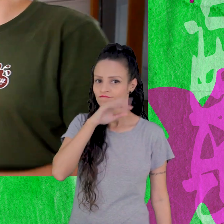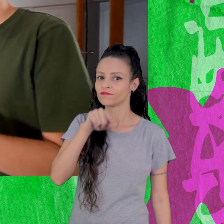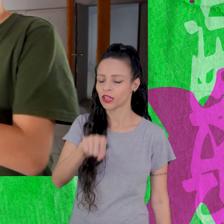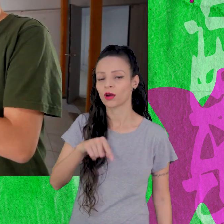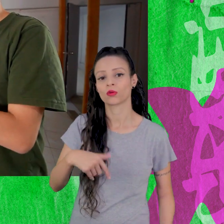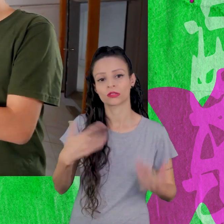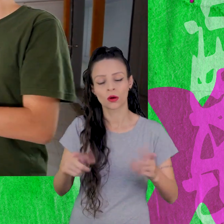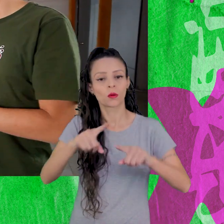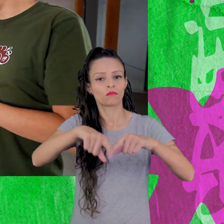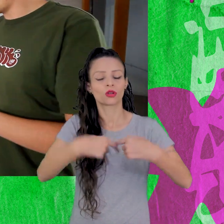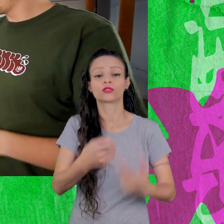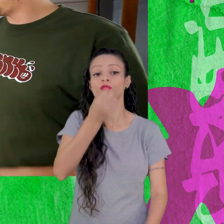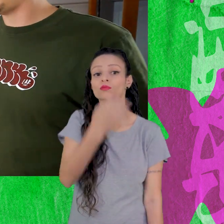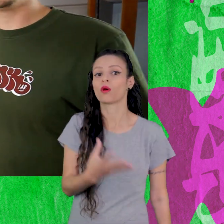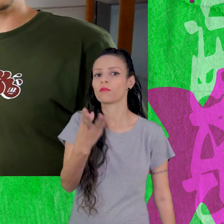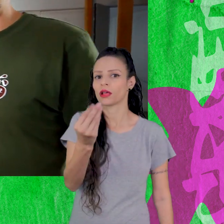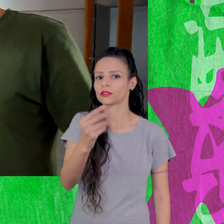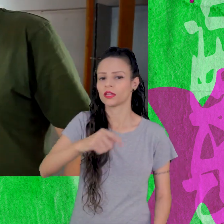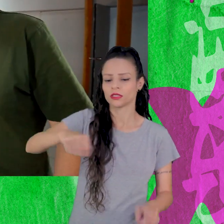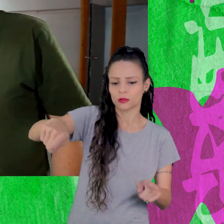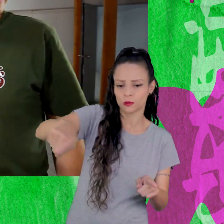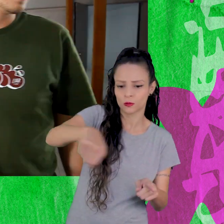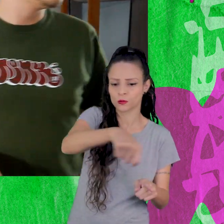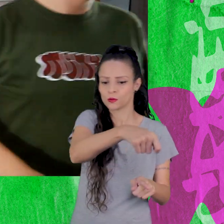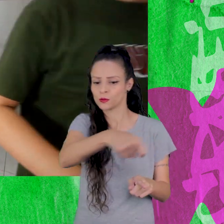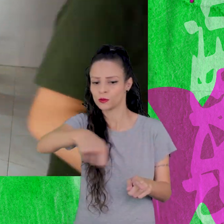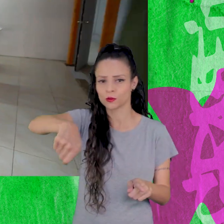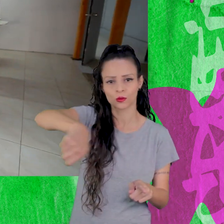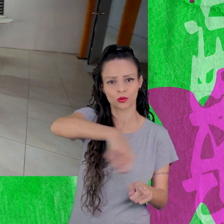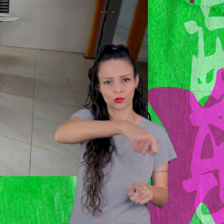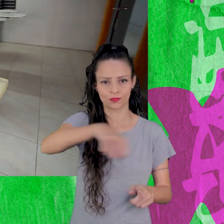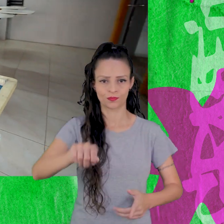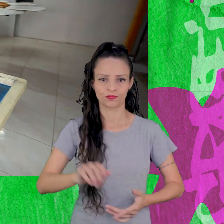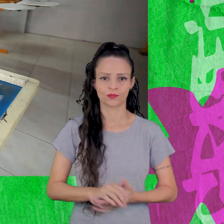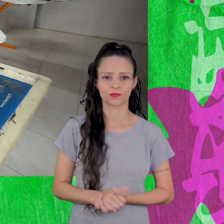entupindo os porozinhos do nylon.